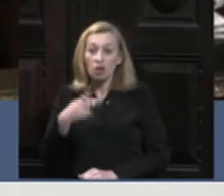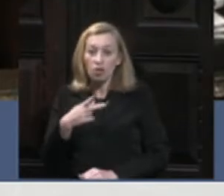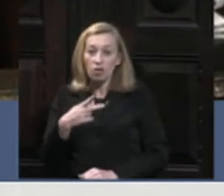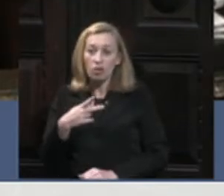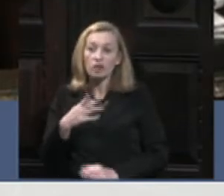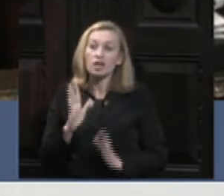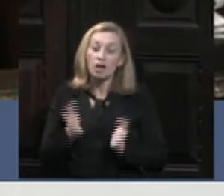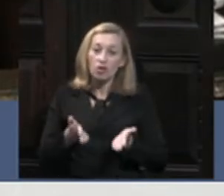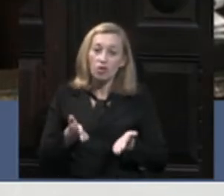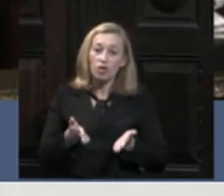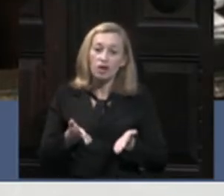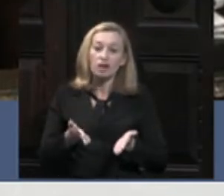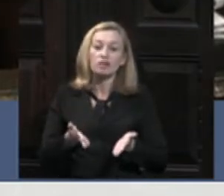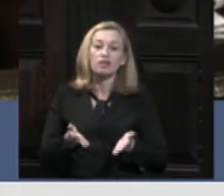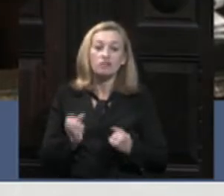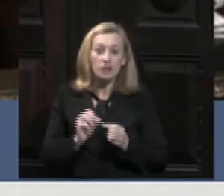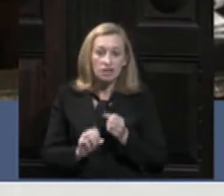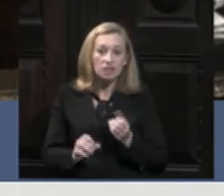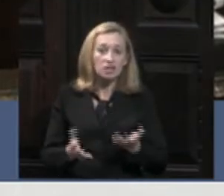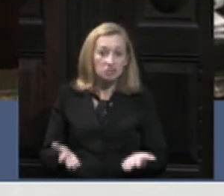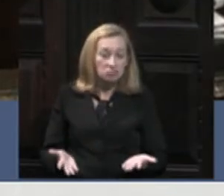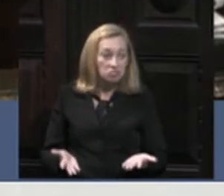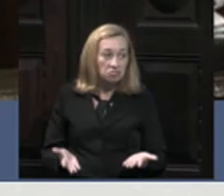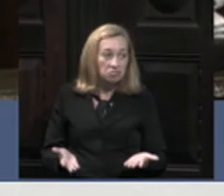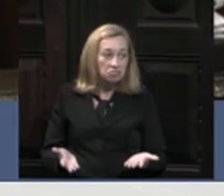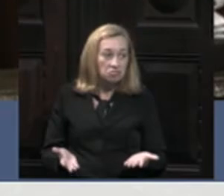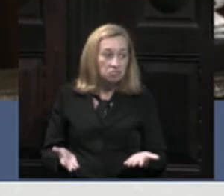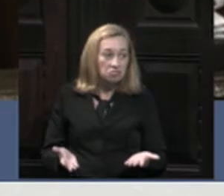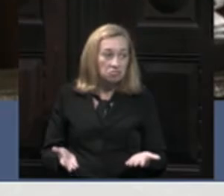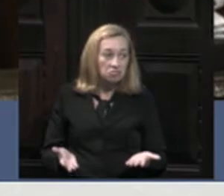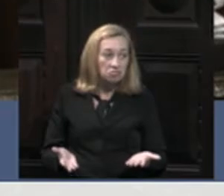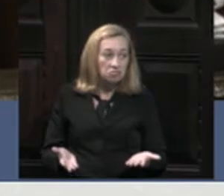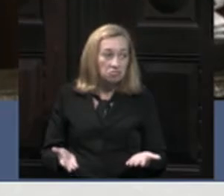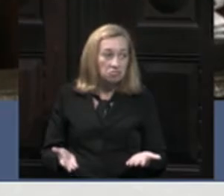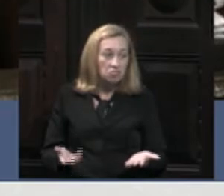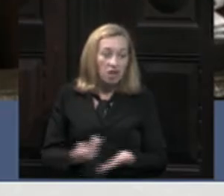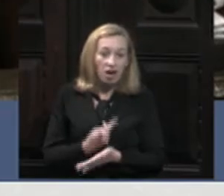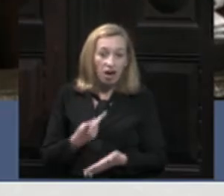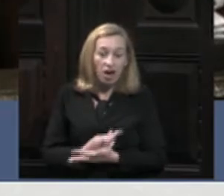A SEDAI, além de tudo, é uma empresa lucrativa.